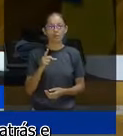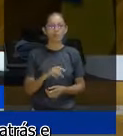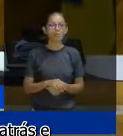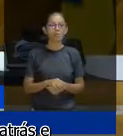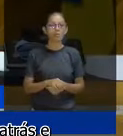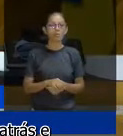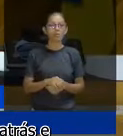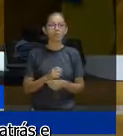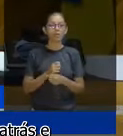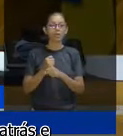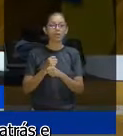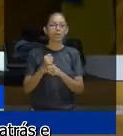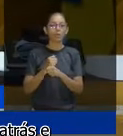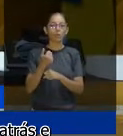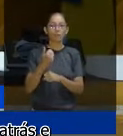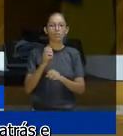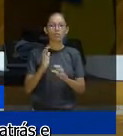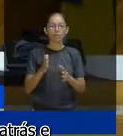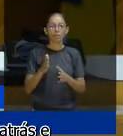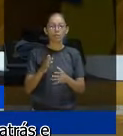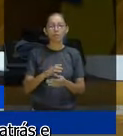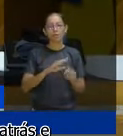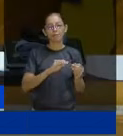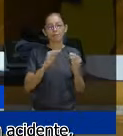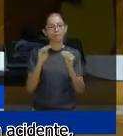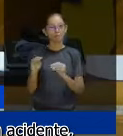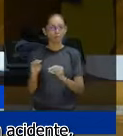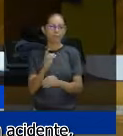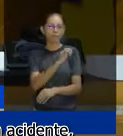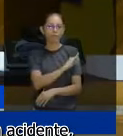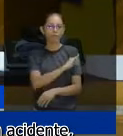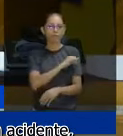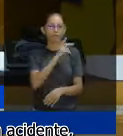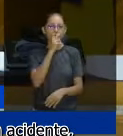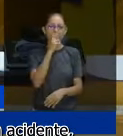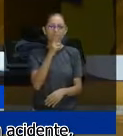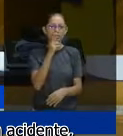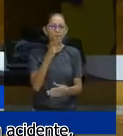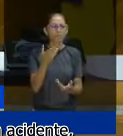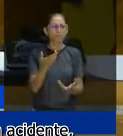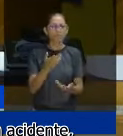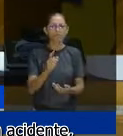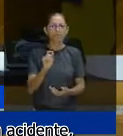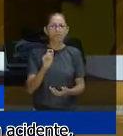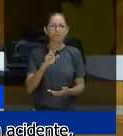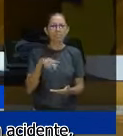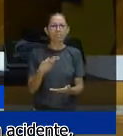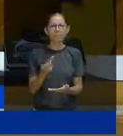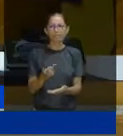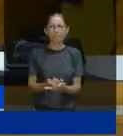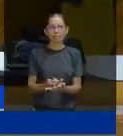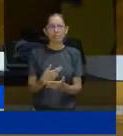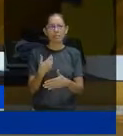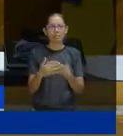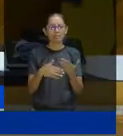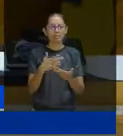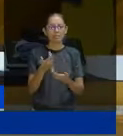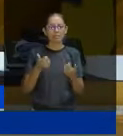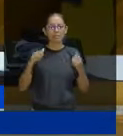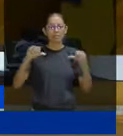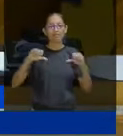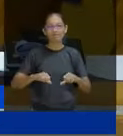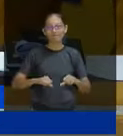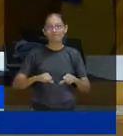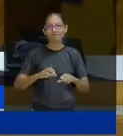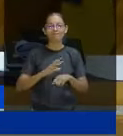11 anos atrás, e estava lá no Rio de Janeiro, mas parece que sofreu um acidente, com uma queda, que aí foi a complicação,